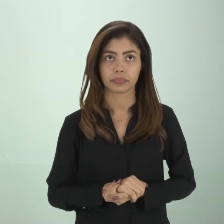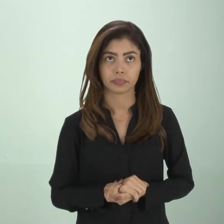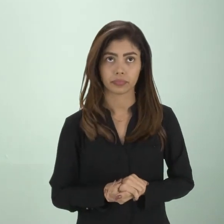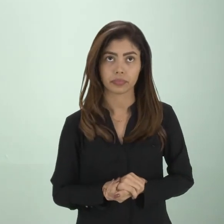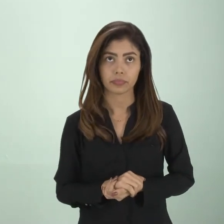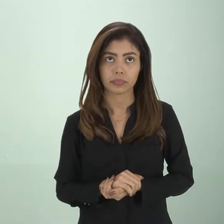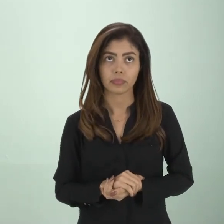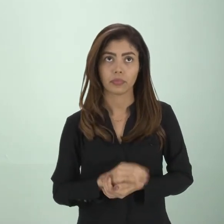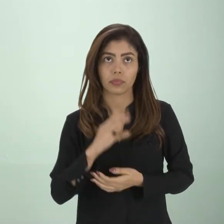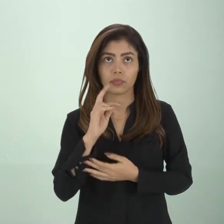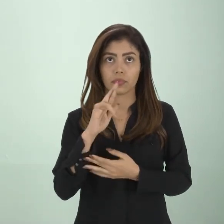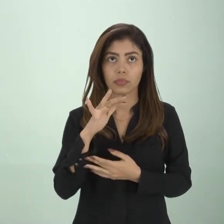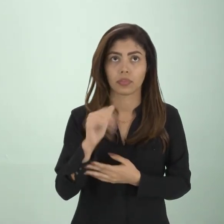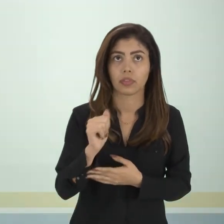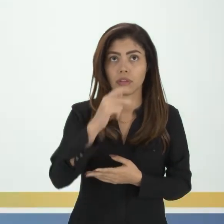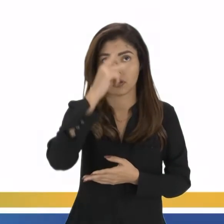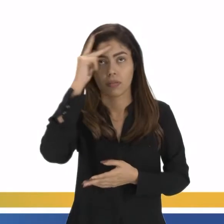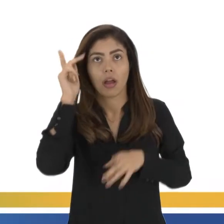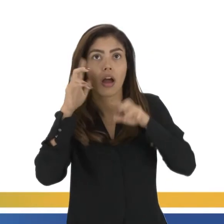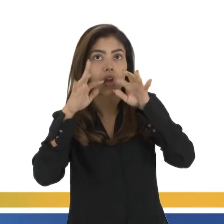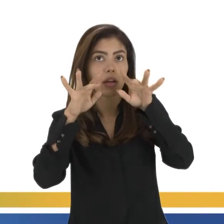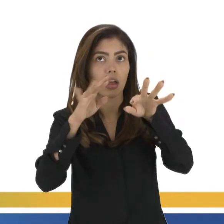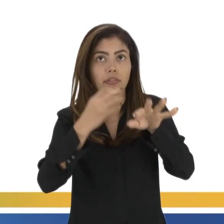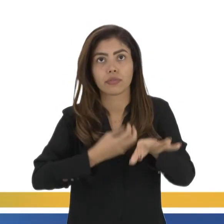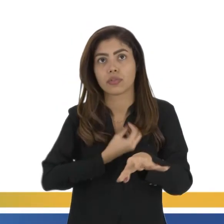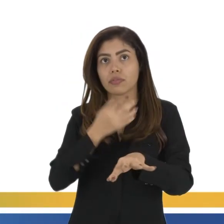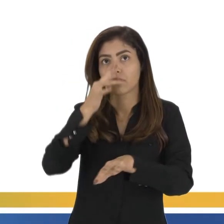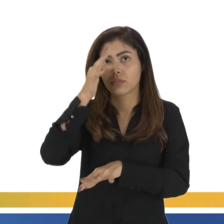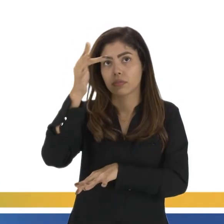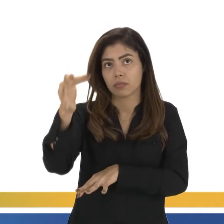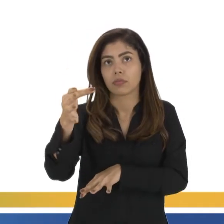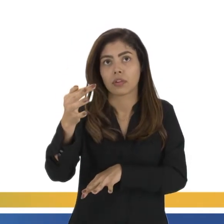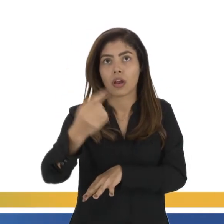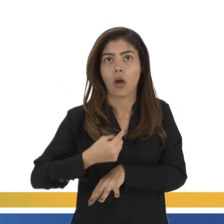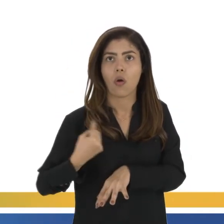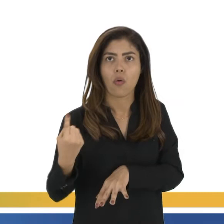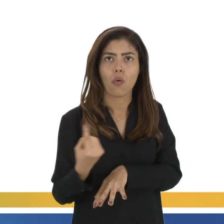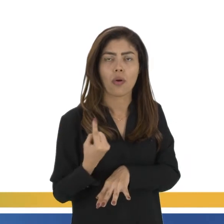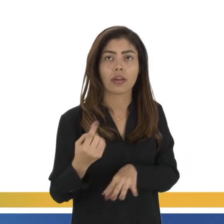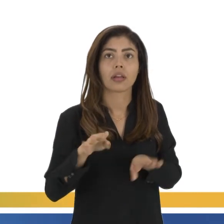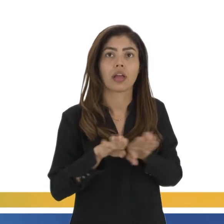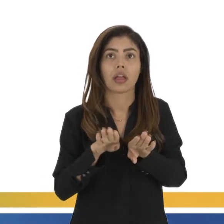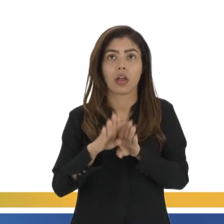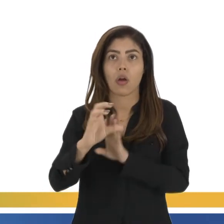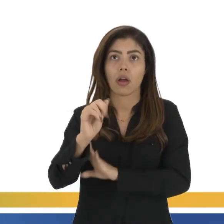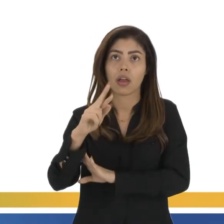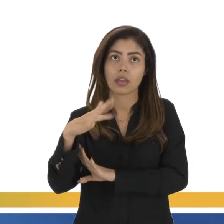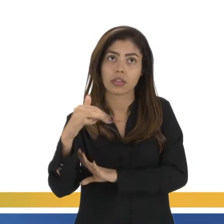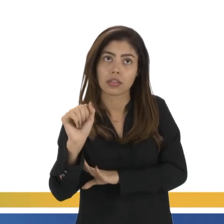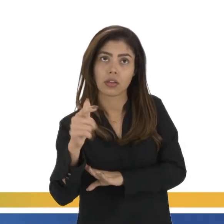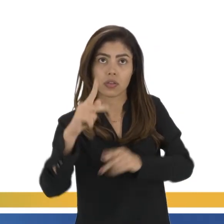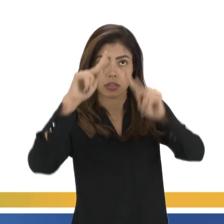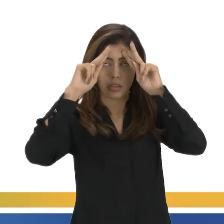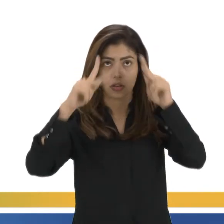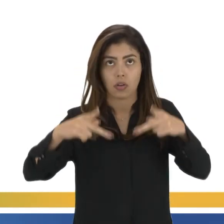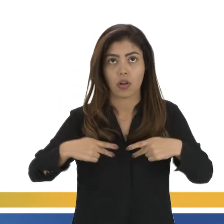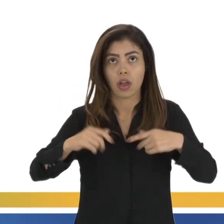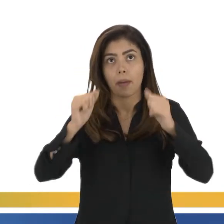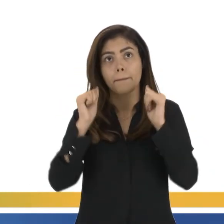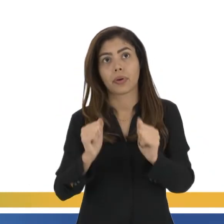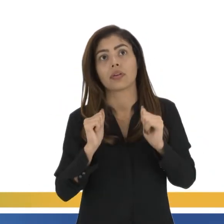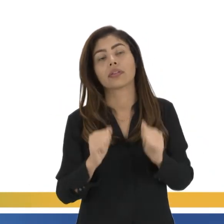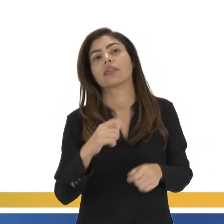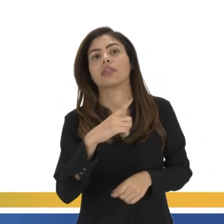estaremos mais próximos de Deus. Mas à medida que as nossas ações nos afastam de Deus, nós temos então